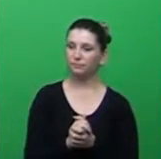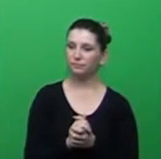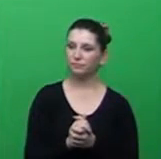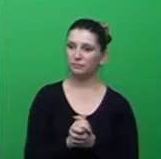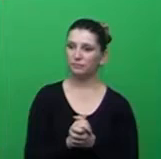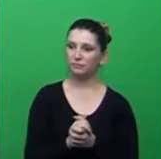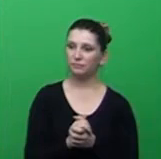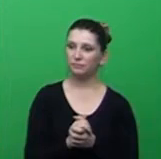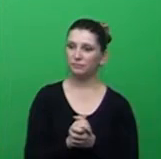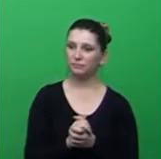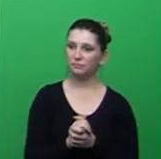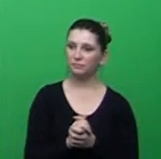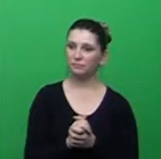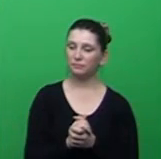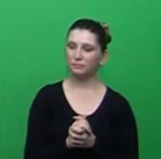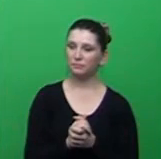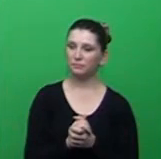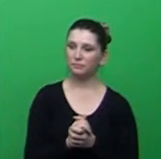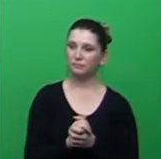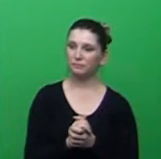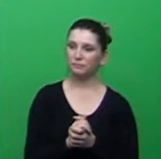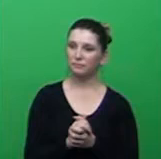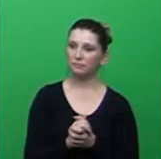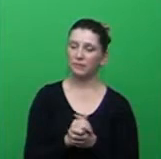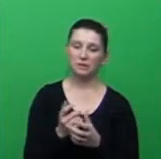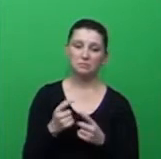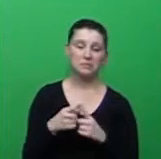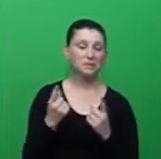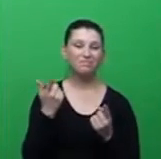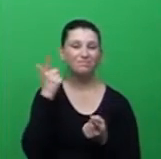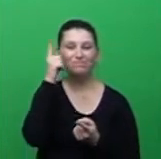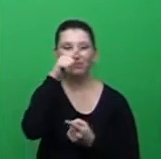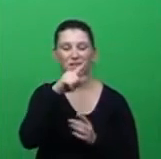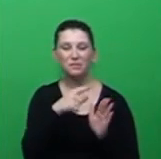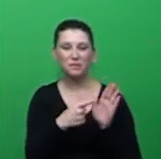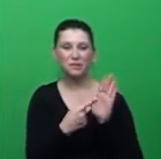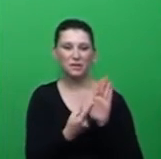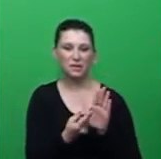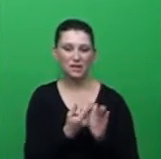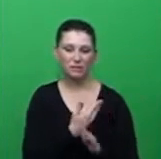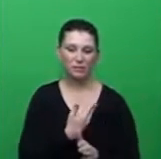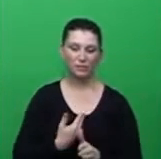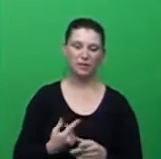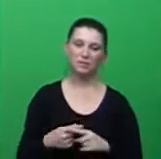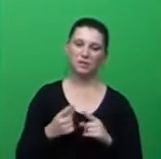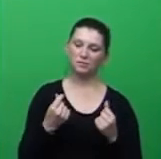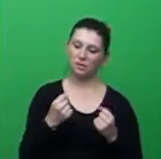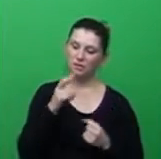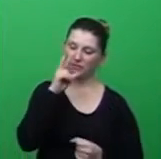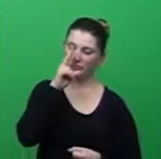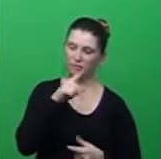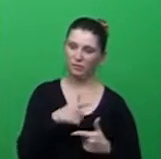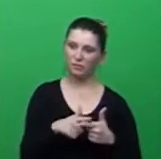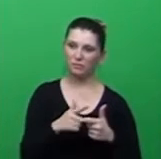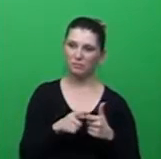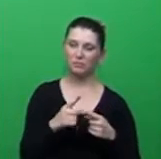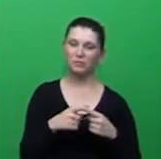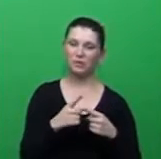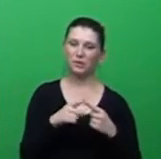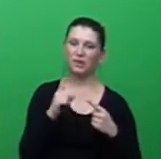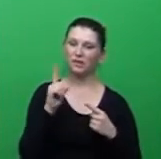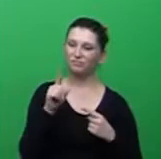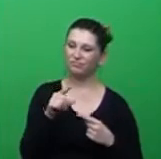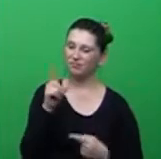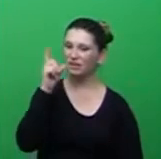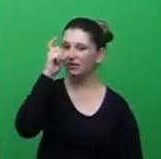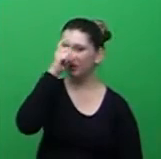não consegui mais mostrar ao governo para que tomasse uma providência. Quer dizer, é um paradoxo muito grande, tu vê uma